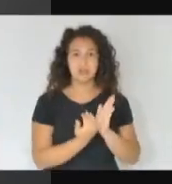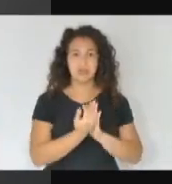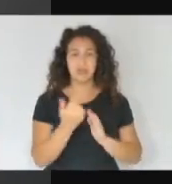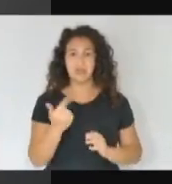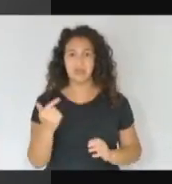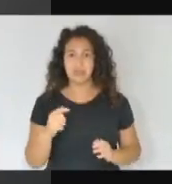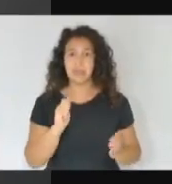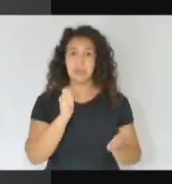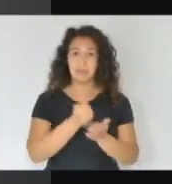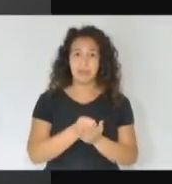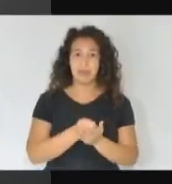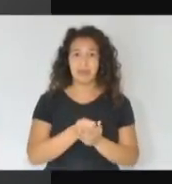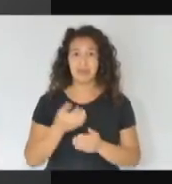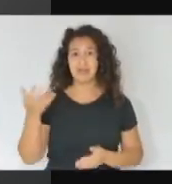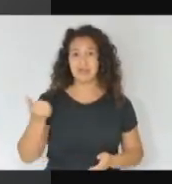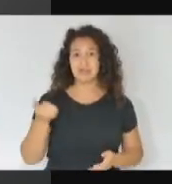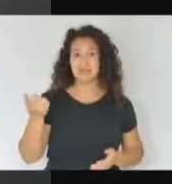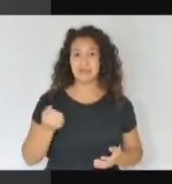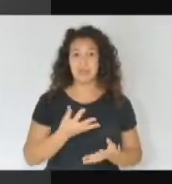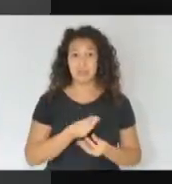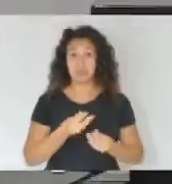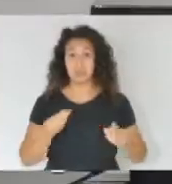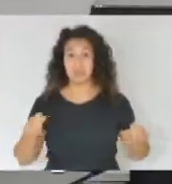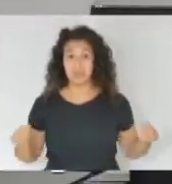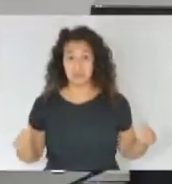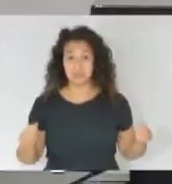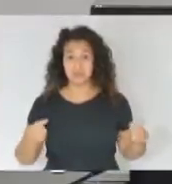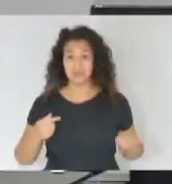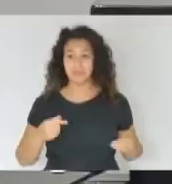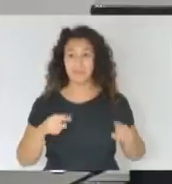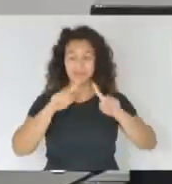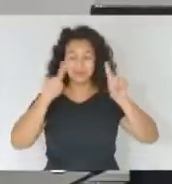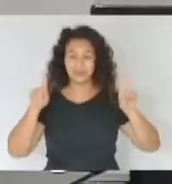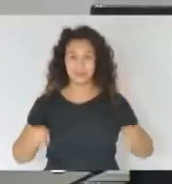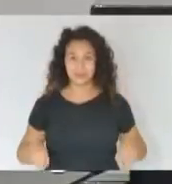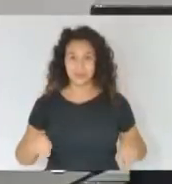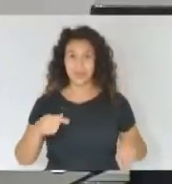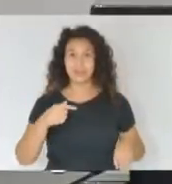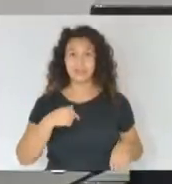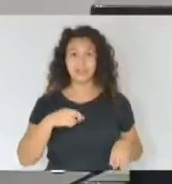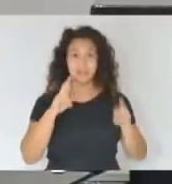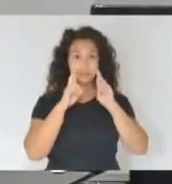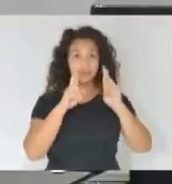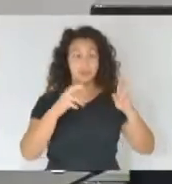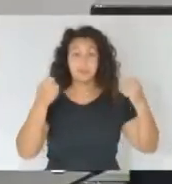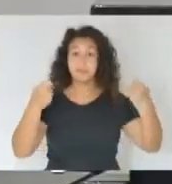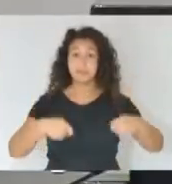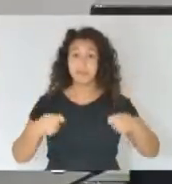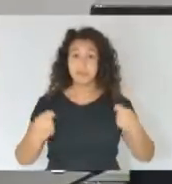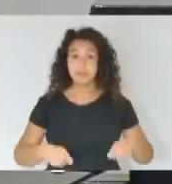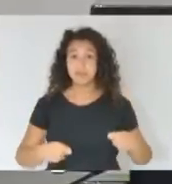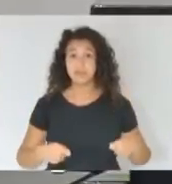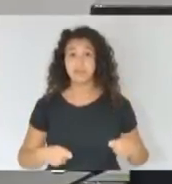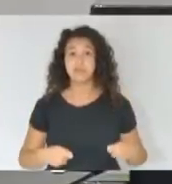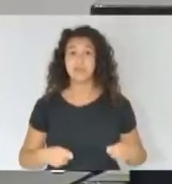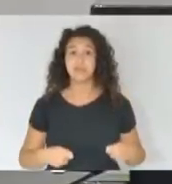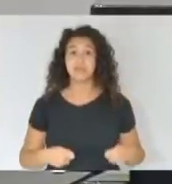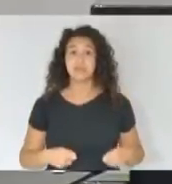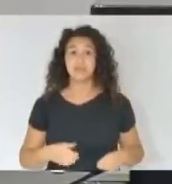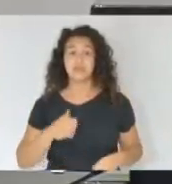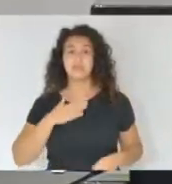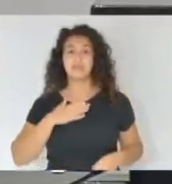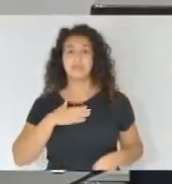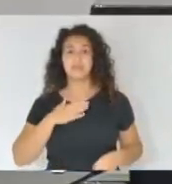servidores. Nós temos que parar de ser irresponsáveis aqui. Nós temos que começar a bater no peito o que nós temos que fazer aqui